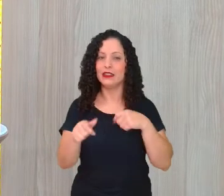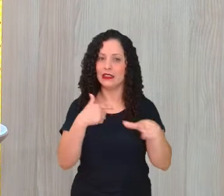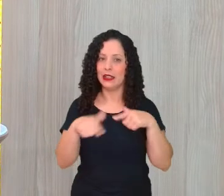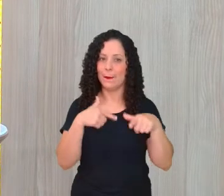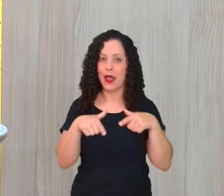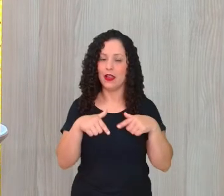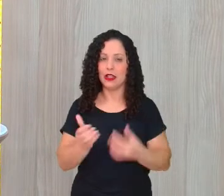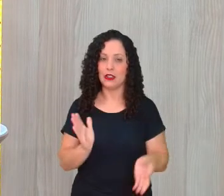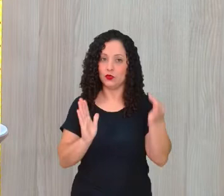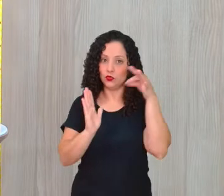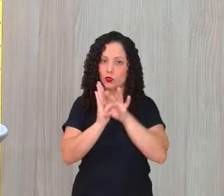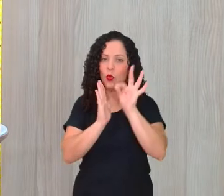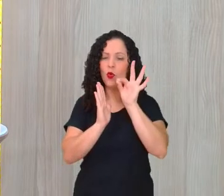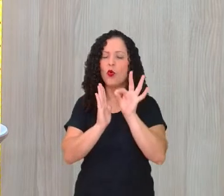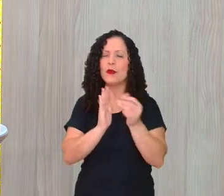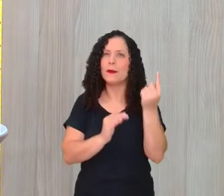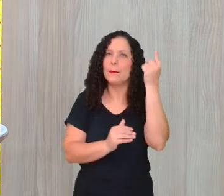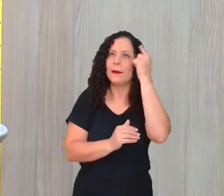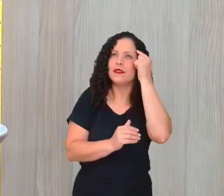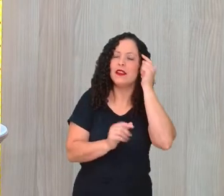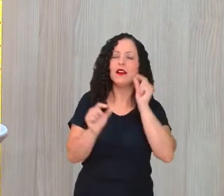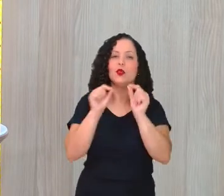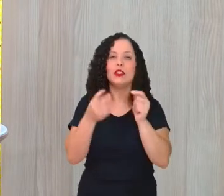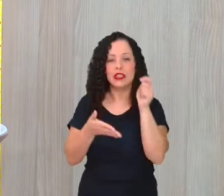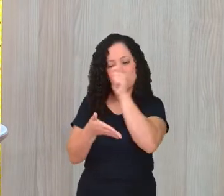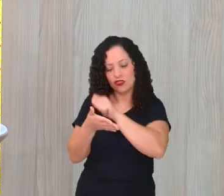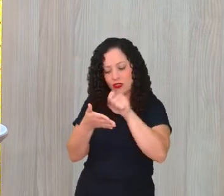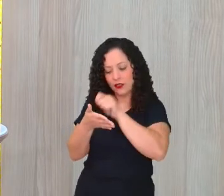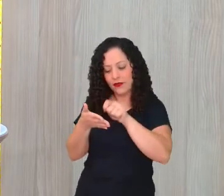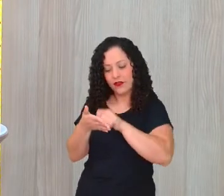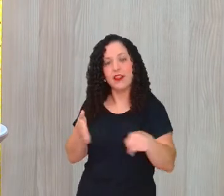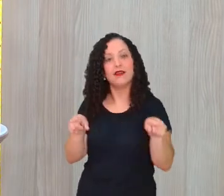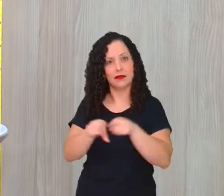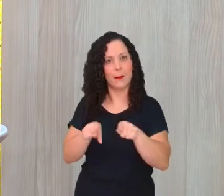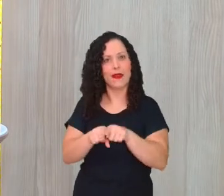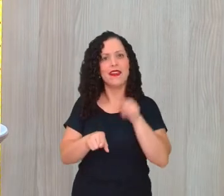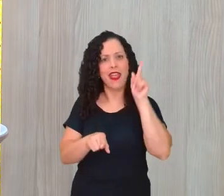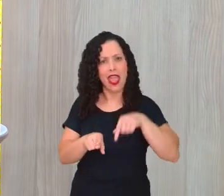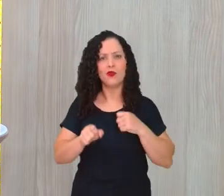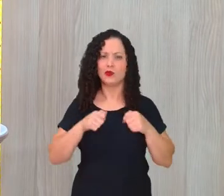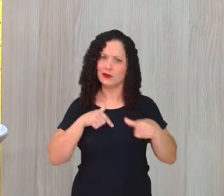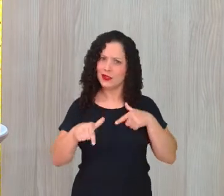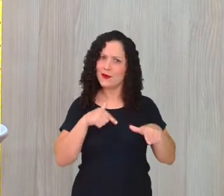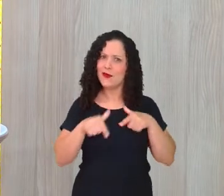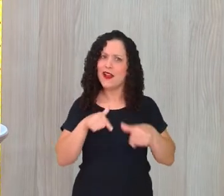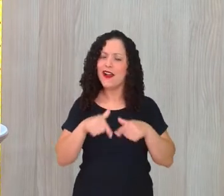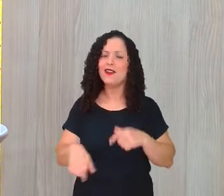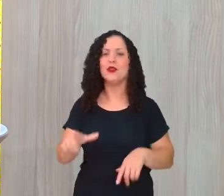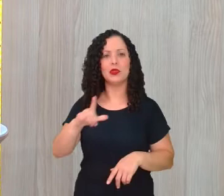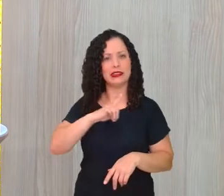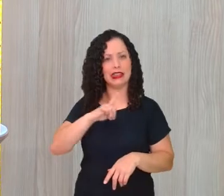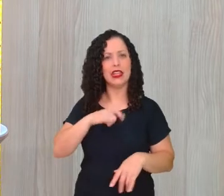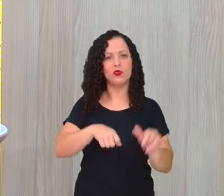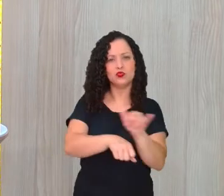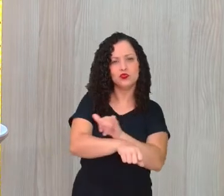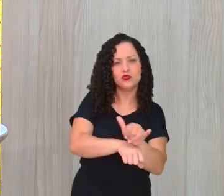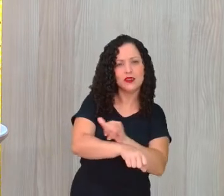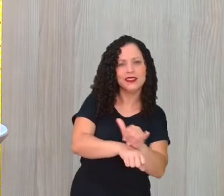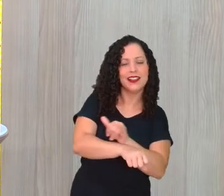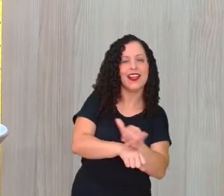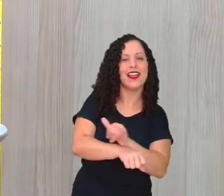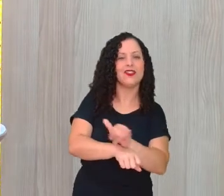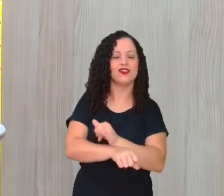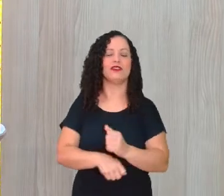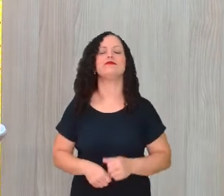do escritor, que é pensar que escrever é sim um trabalho, tem sim um engenho. Você tem que